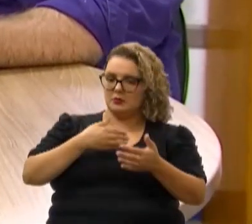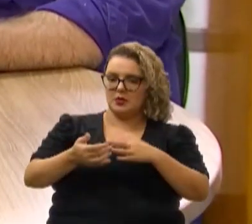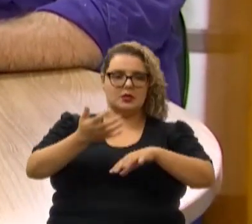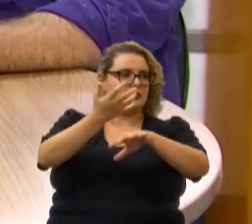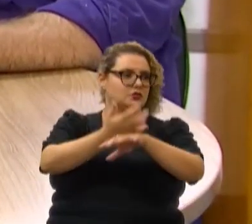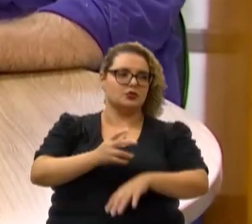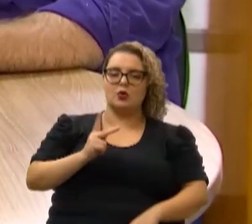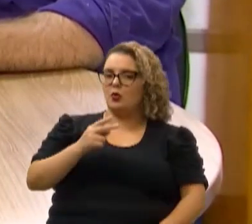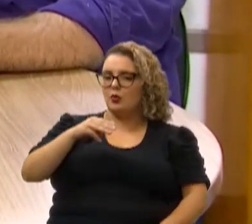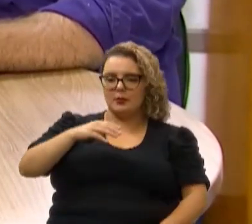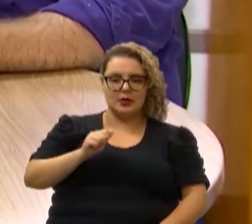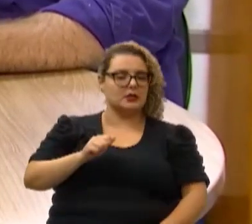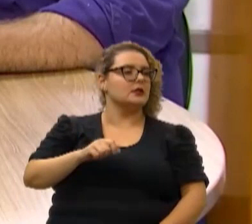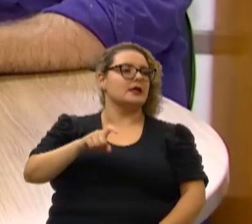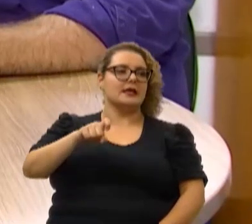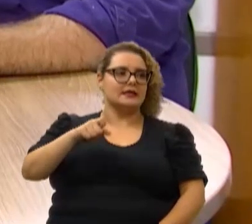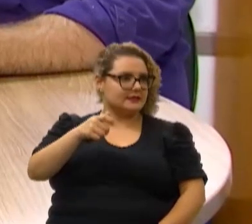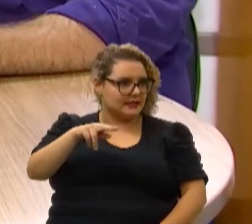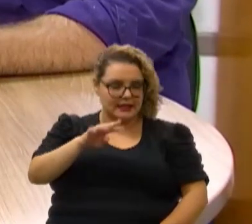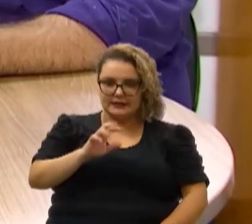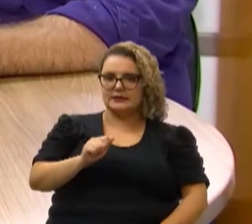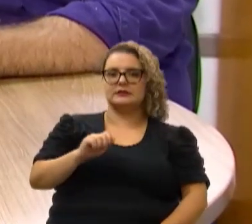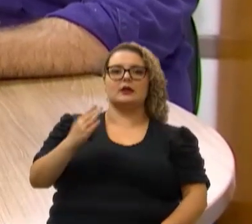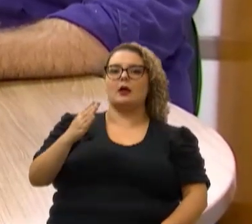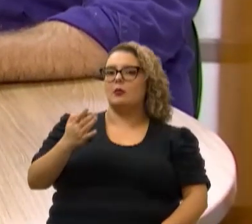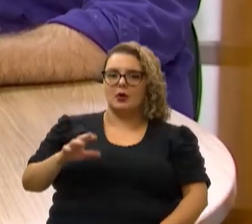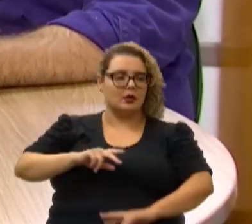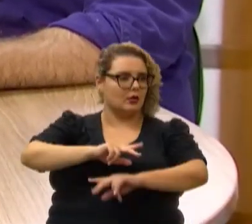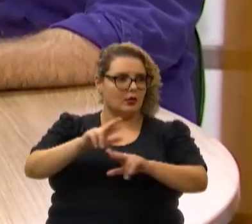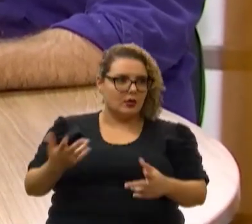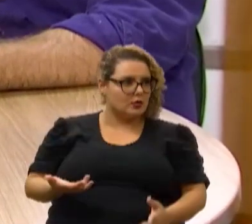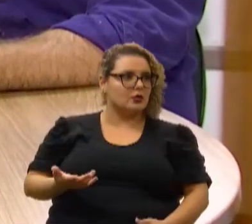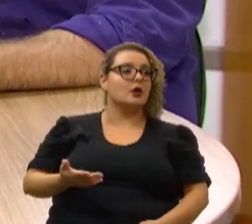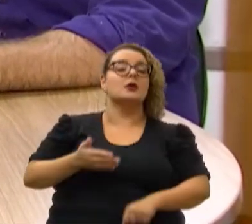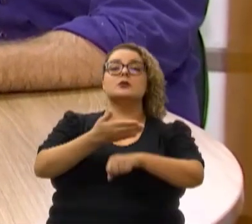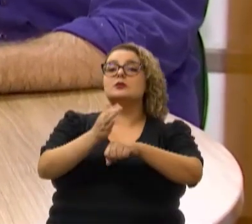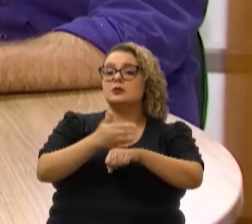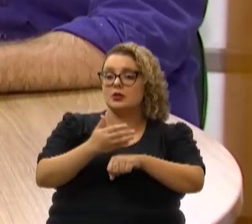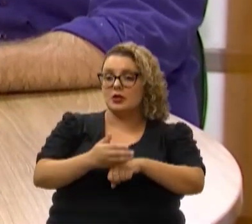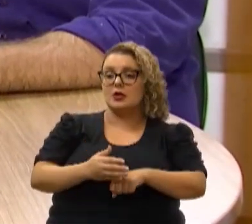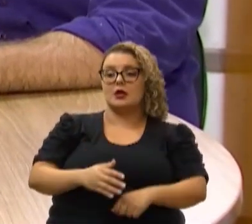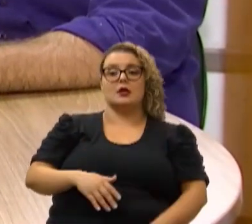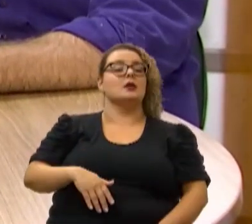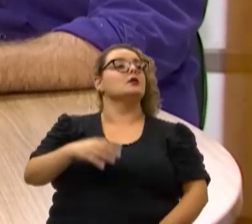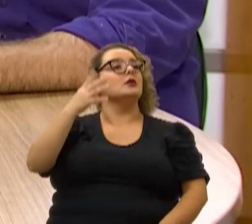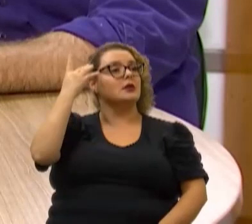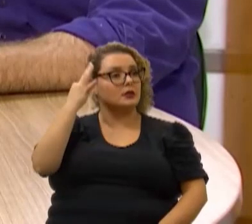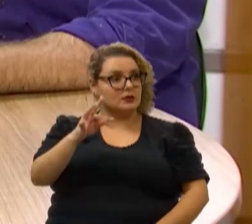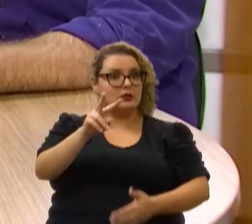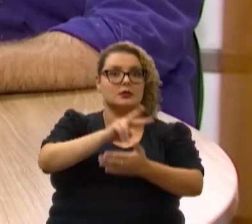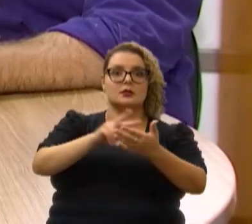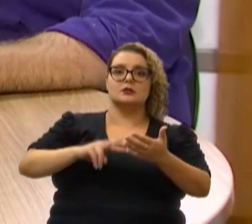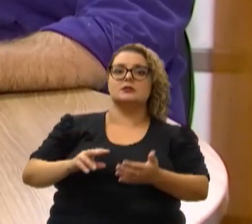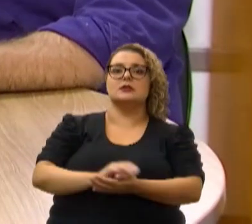uma disciplina de humanas, exatas, biológicas, treinar os exercícios é colocar em prática a teoria que você está lendo, que você